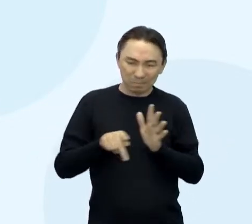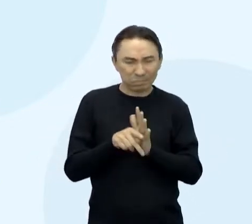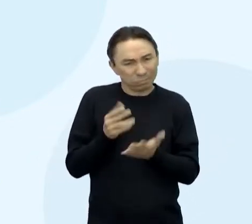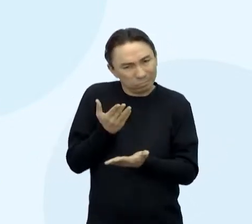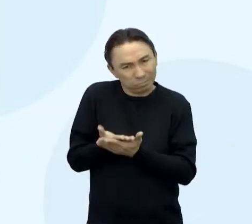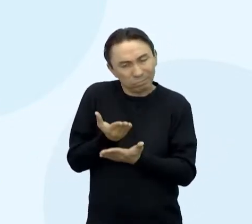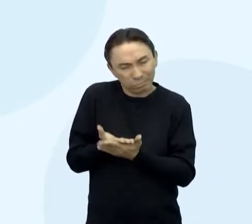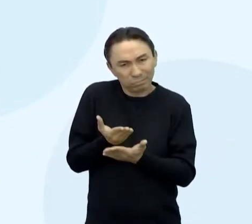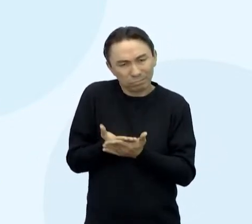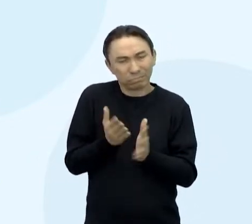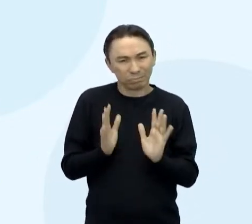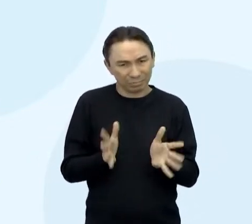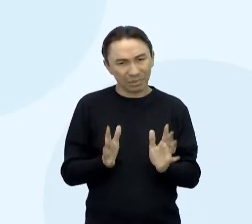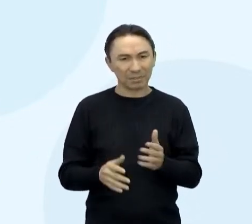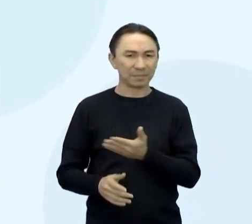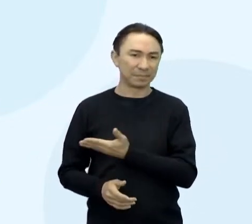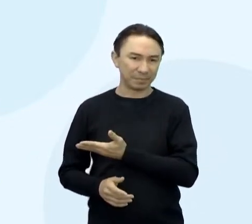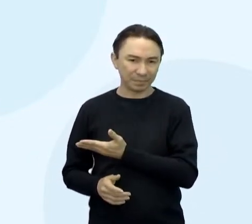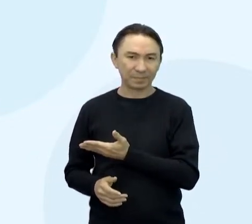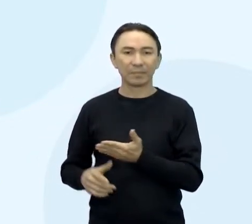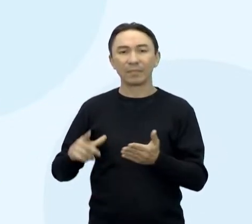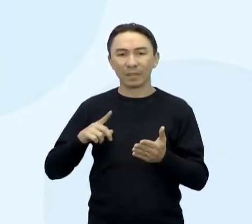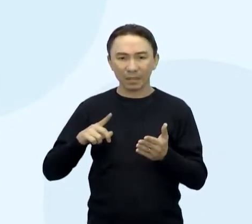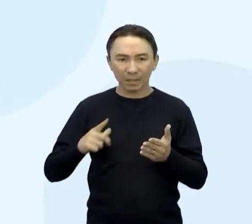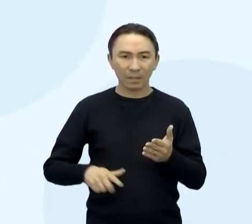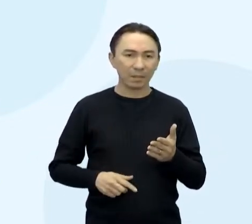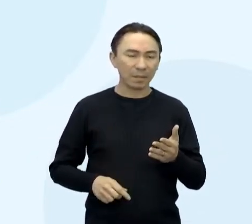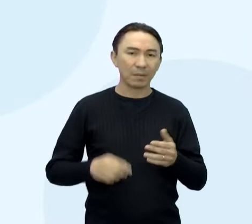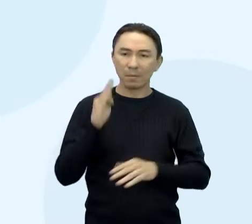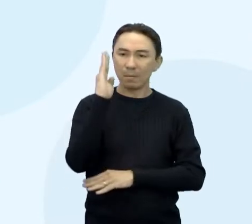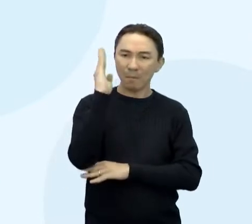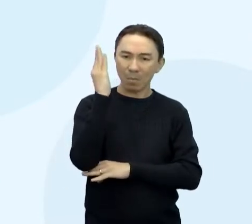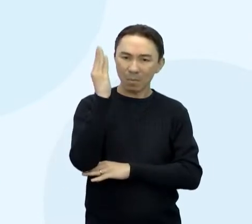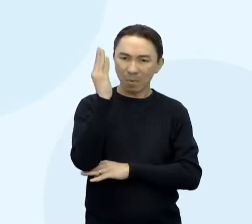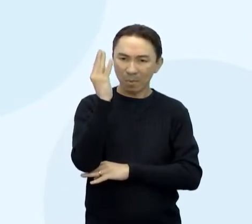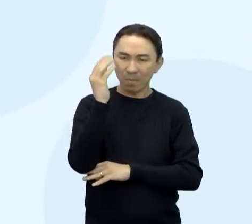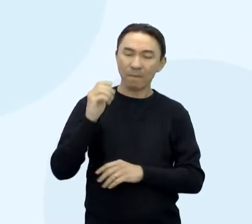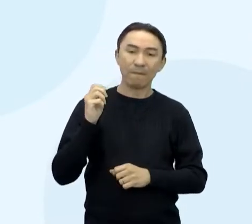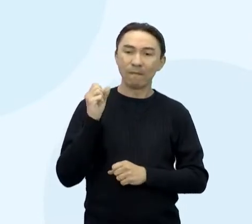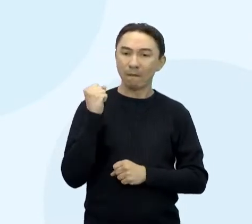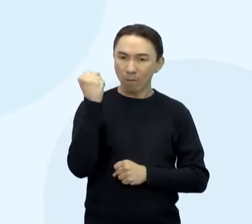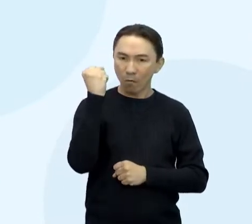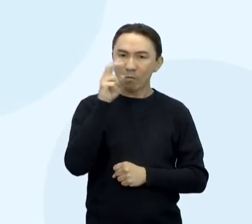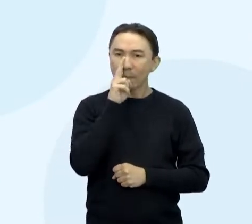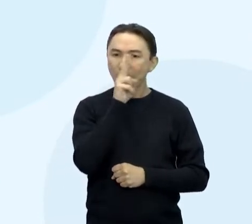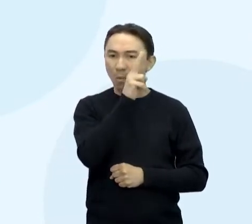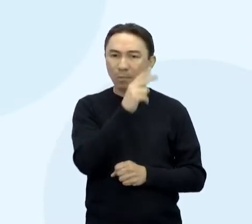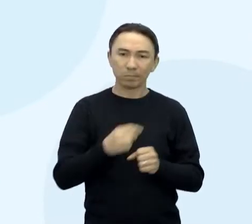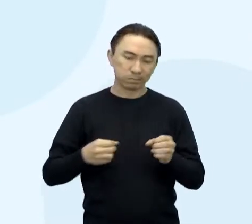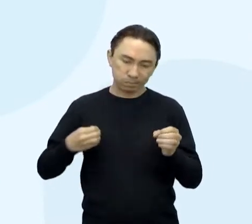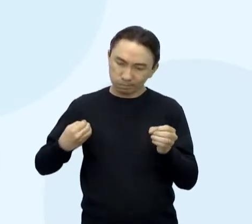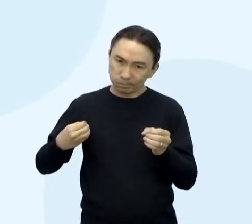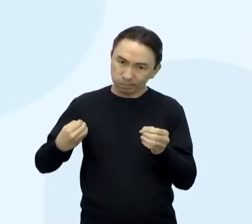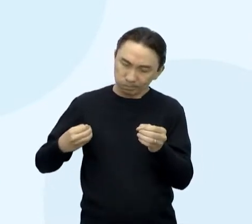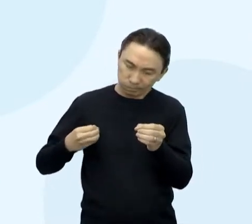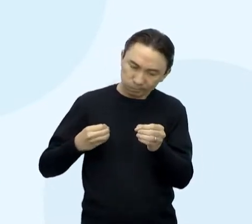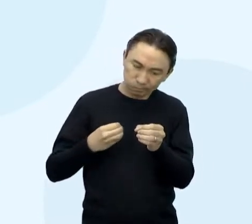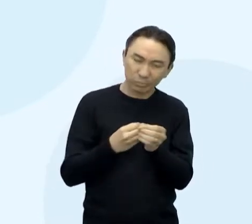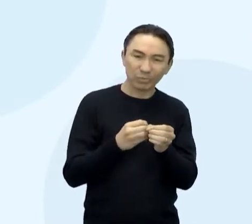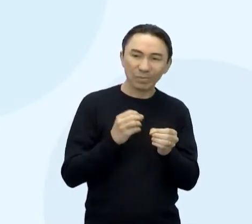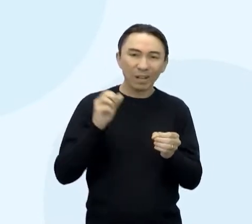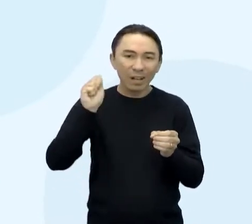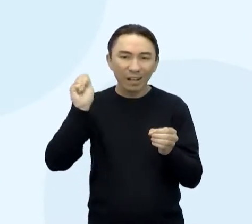aqui na aula. Então você tem ali a força aplicada pelo taco, que uma vez impressa na bolinha azul, vai receber uma quantidade de